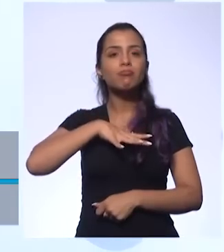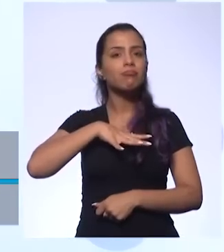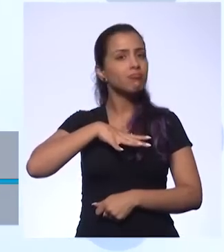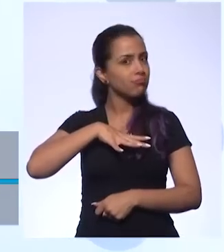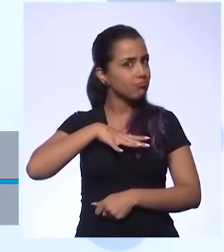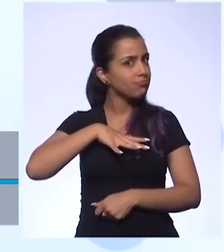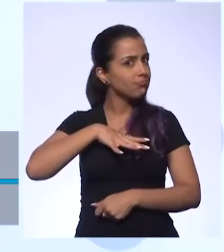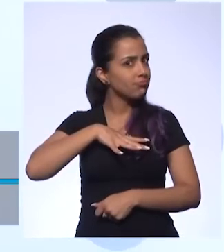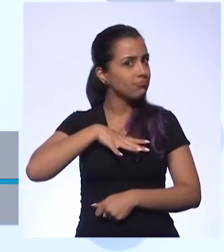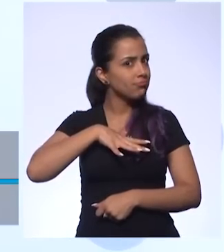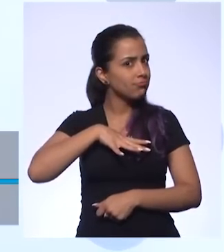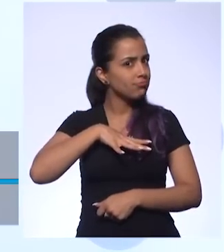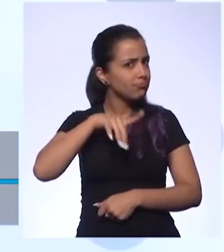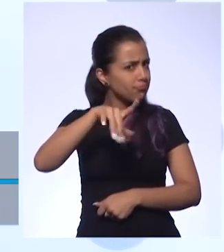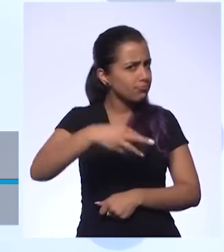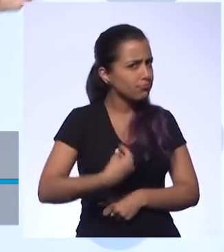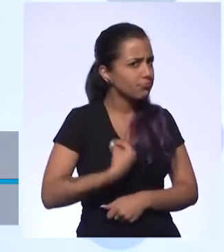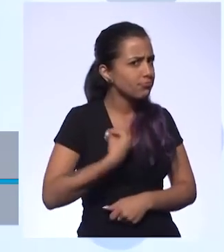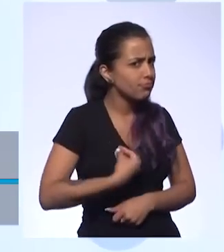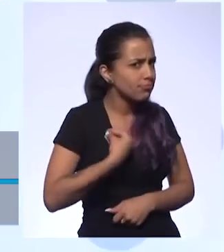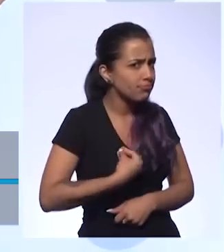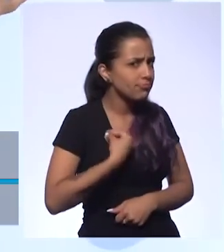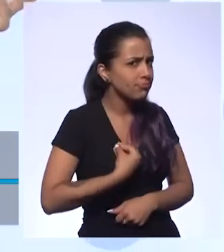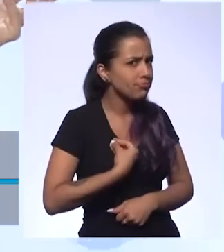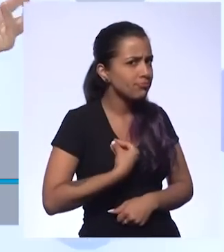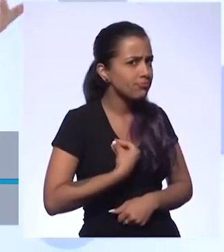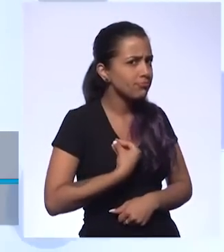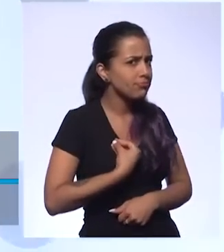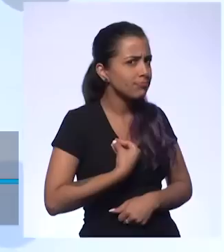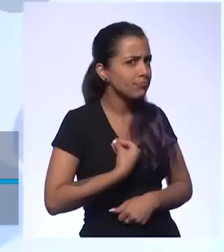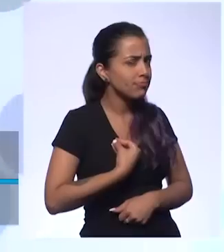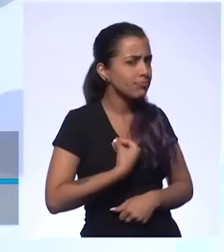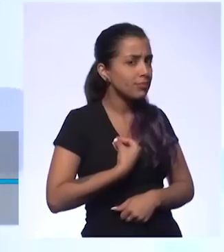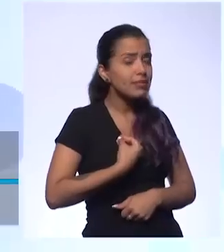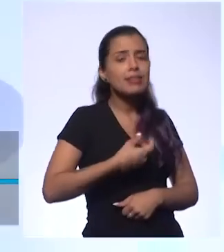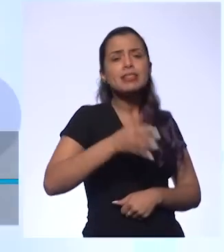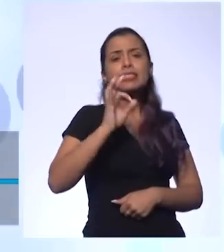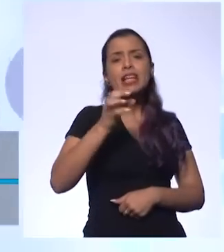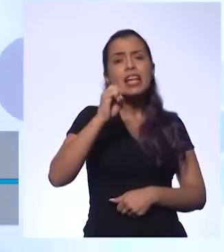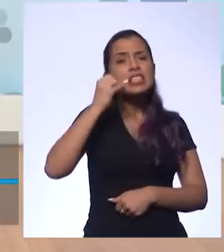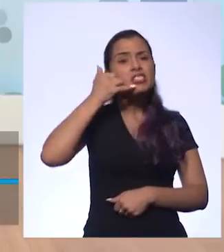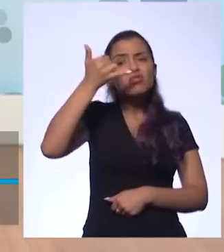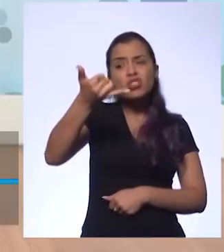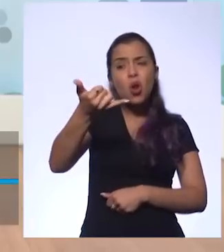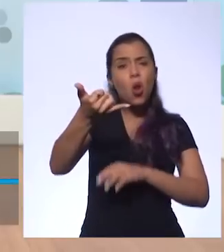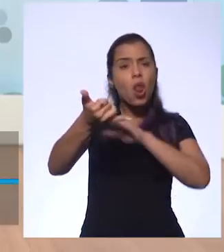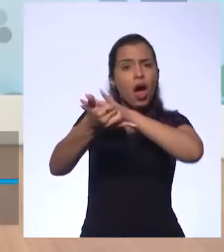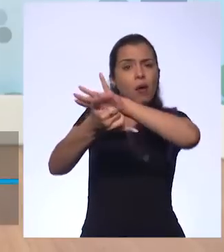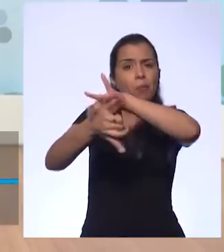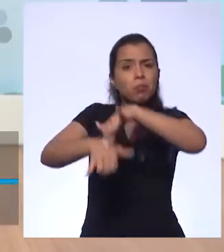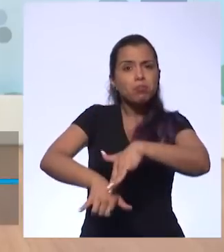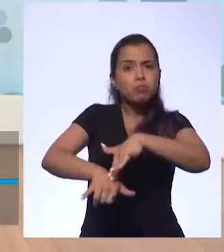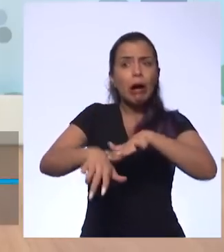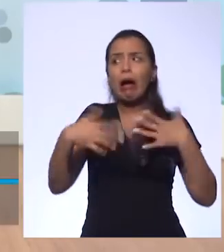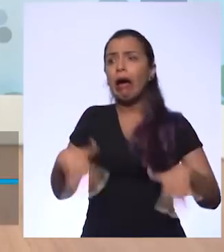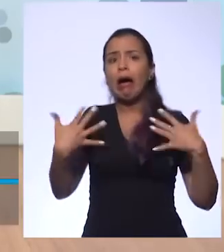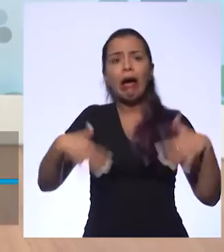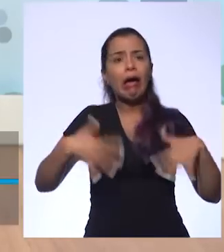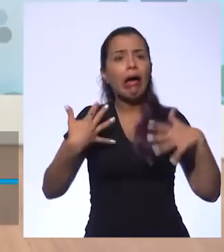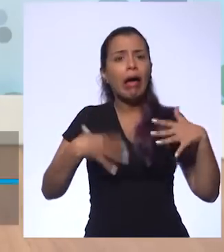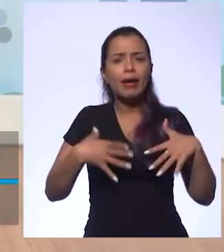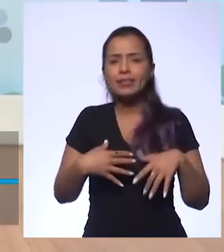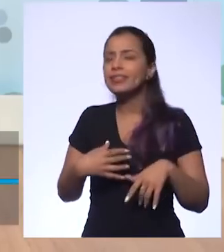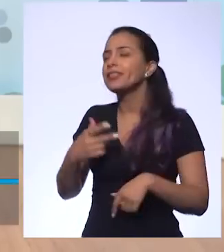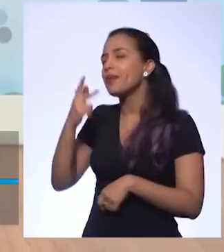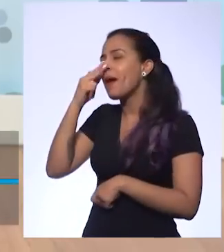Não está garantindo a sua sobrevivência? Você fica em desespero. Eu tenho quase certeza que tu fica em desespero quando perde o celular. Acho que eles se assustaram porque com